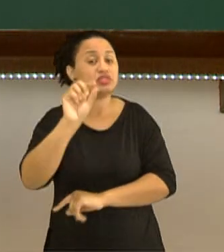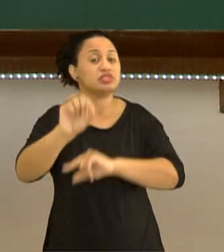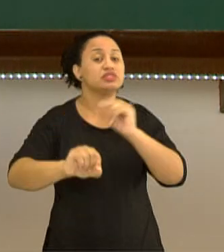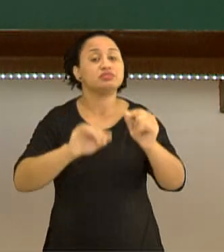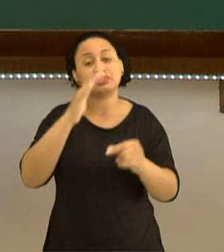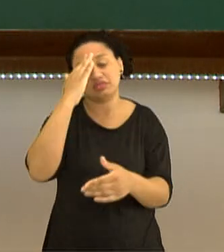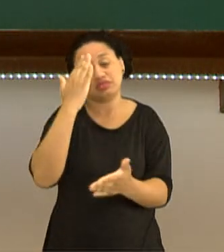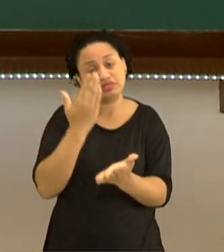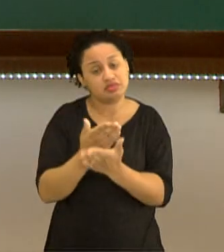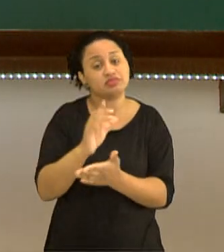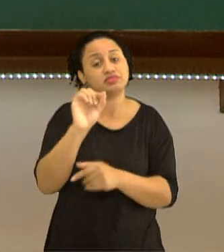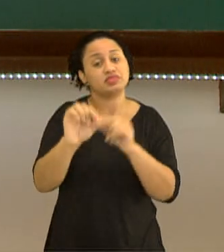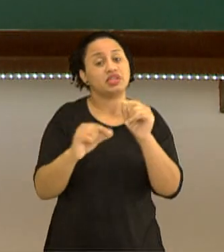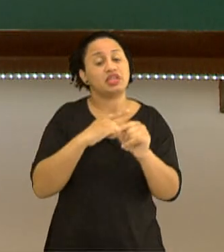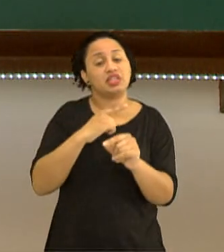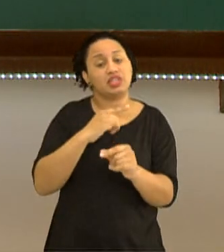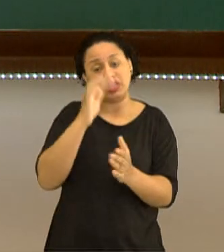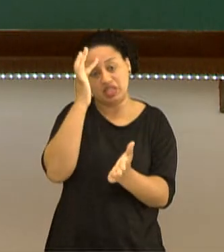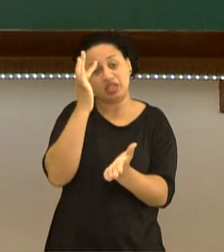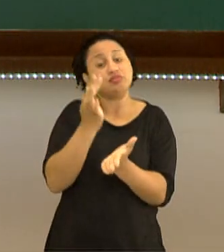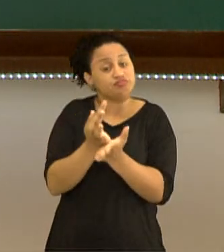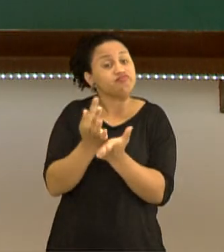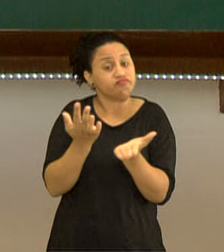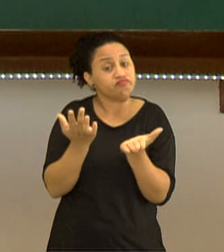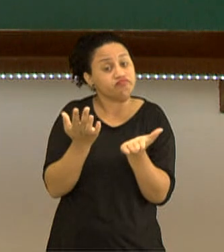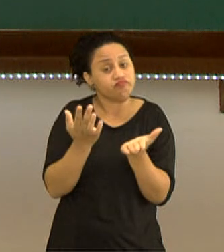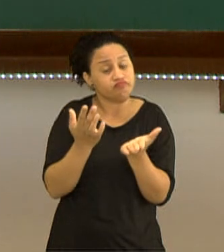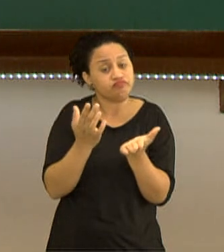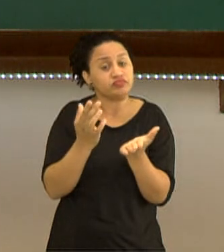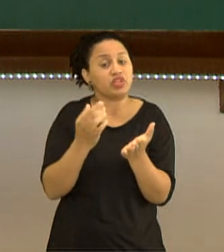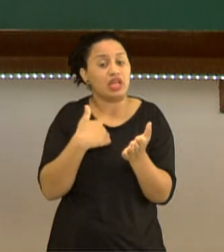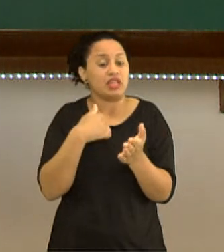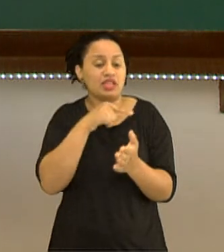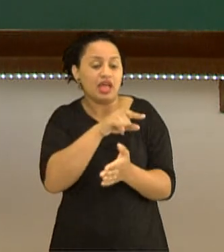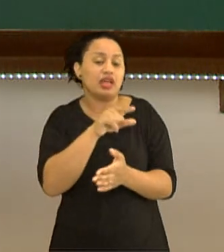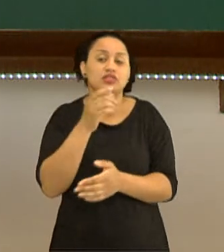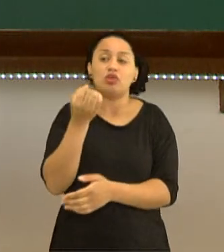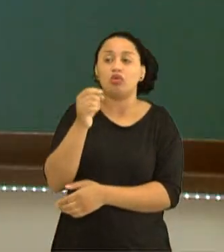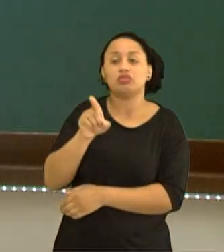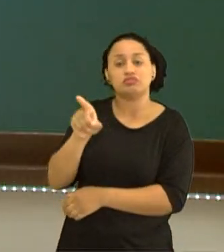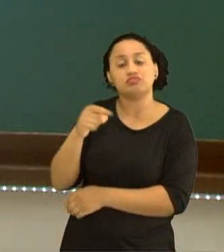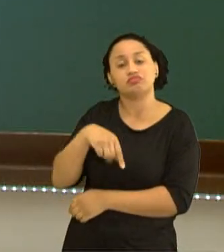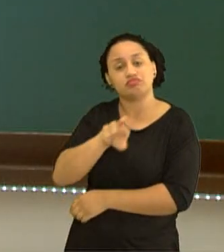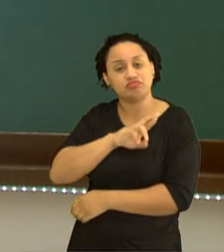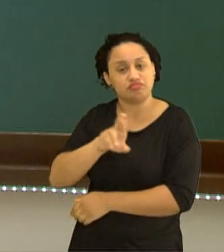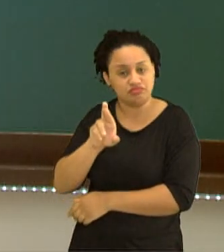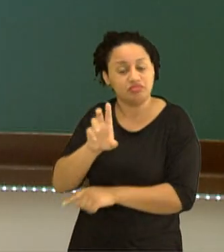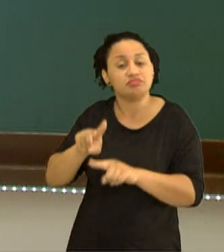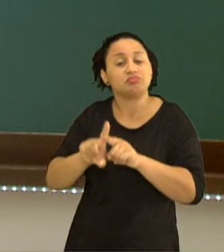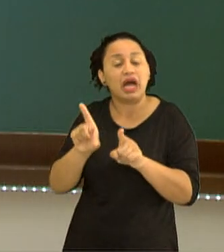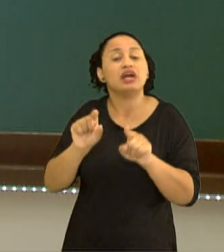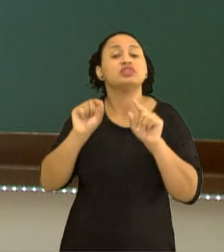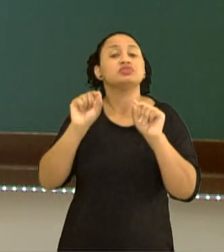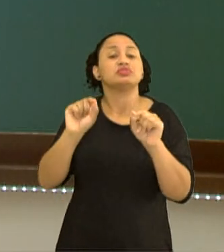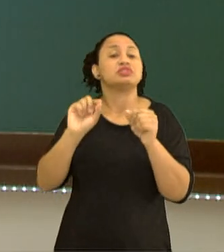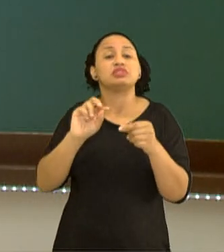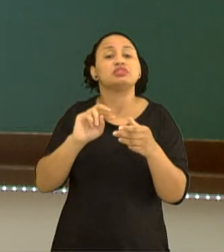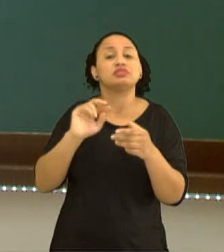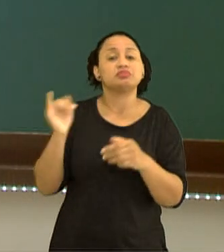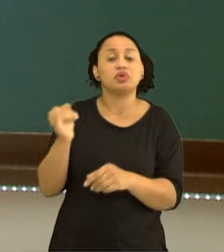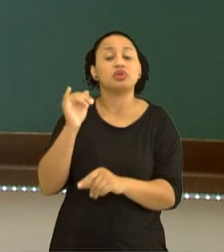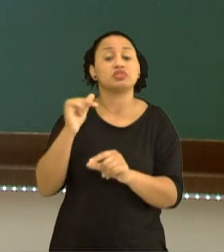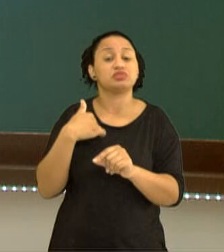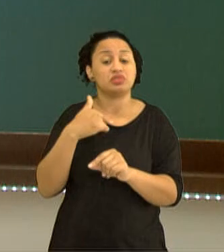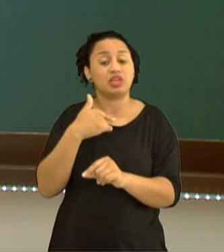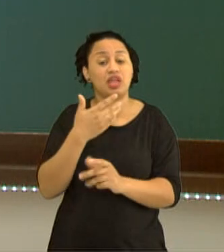tem fé, para quem é adepto dessa ou daquela religião. O fato é que a alimentação é